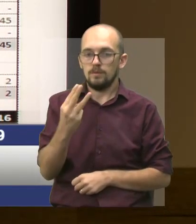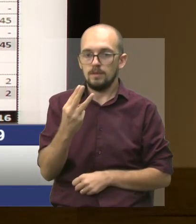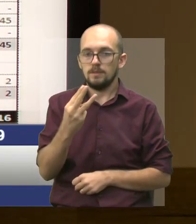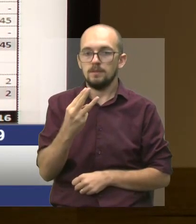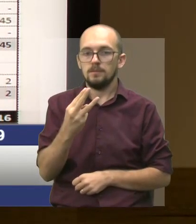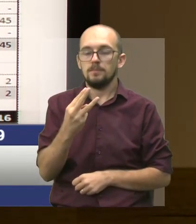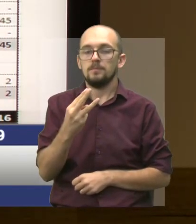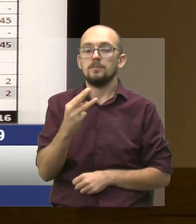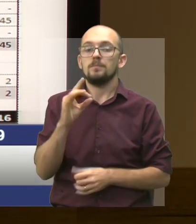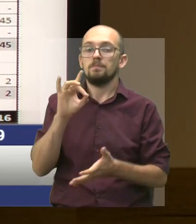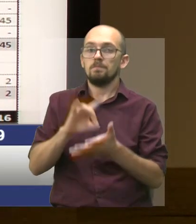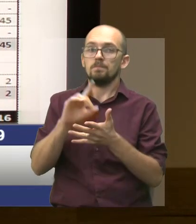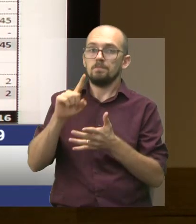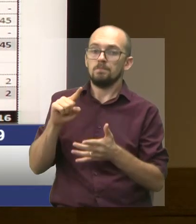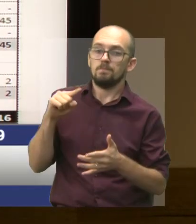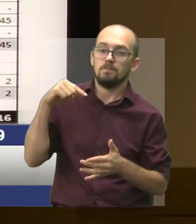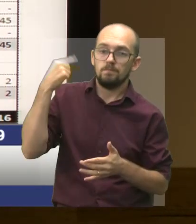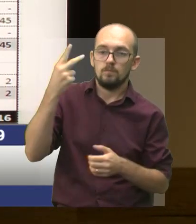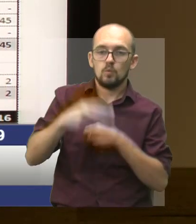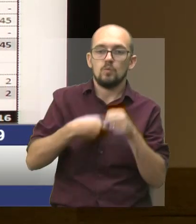R$418.893.000 e para 2021,